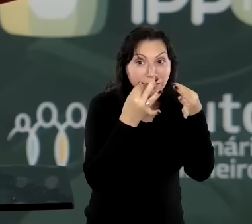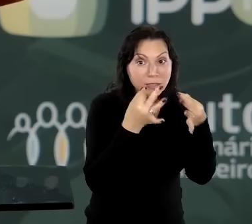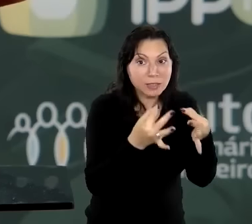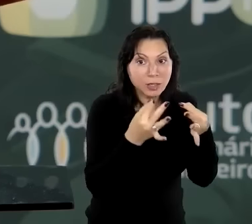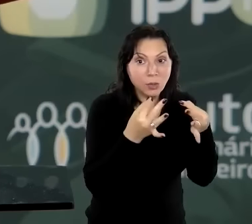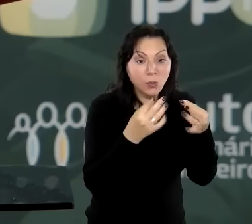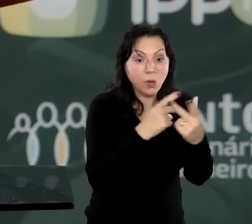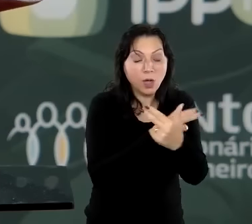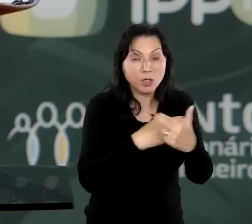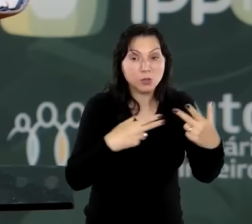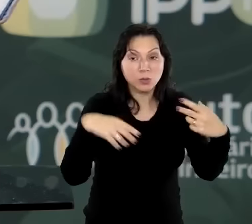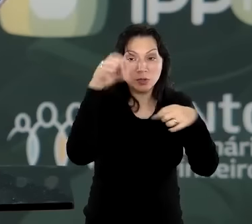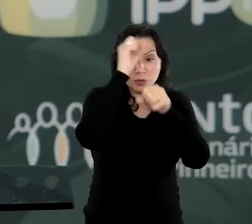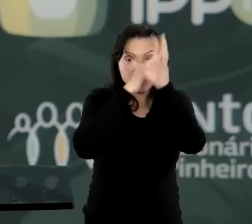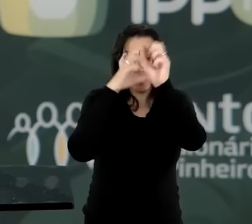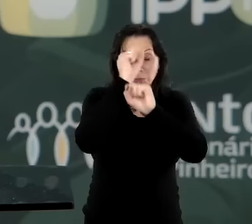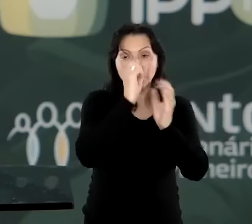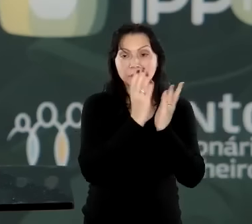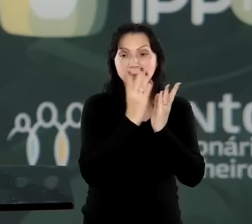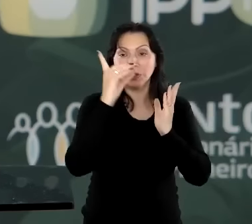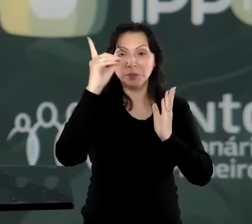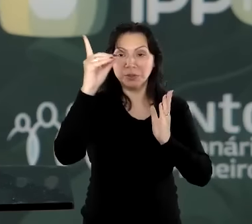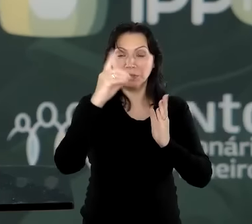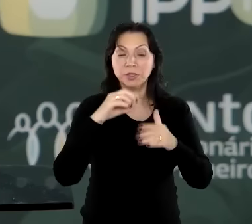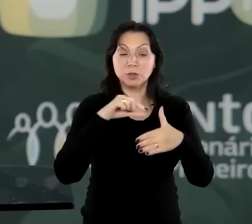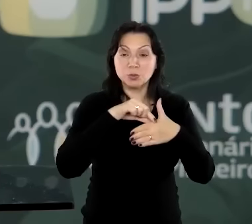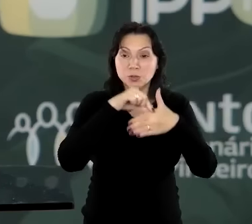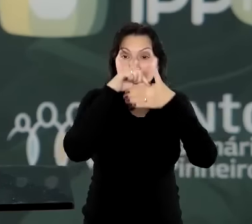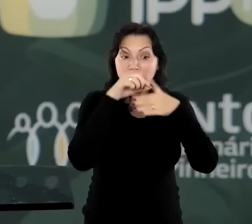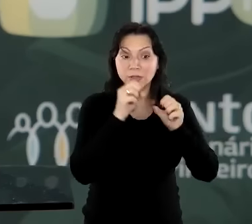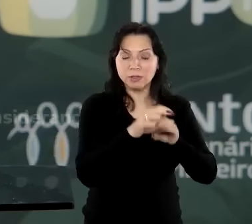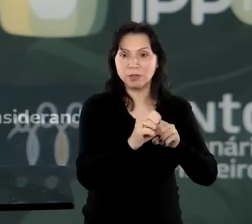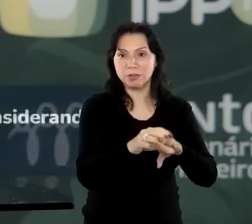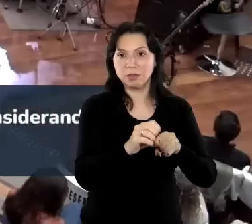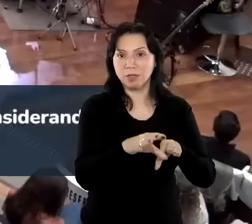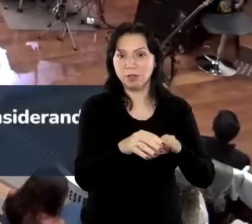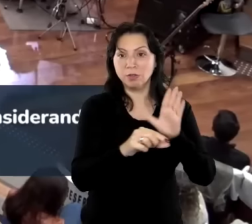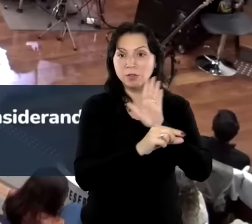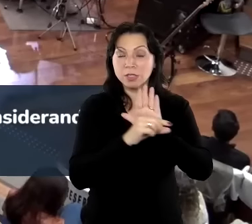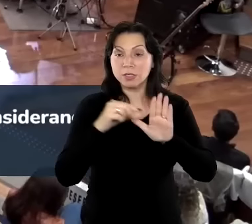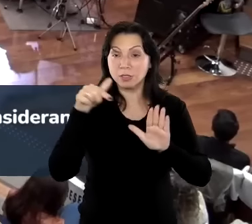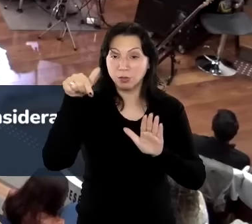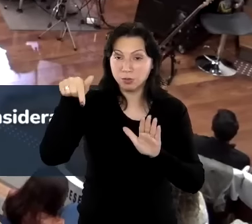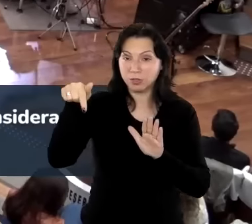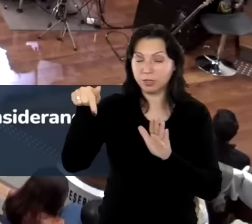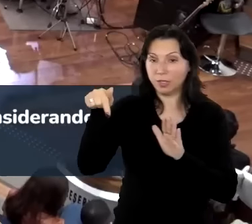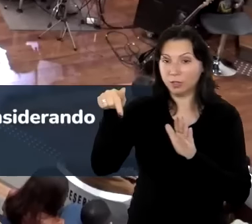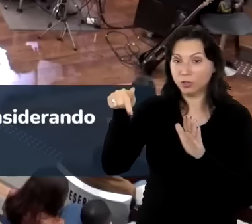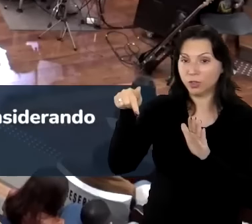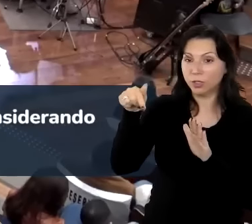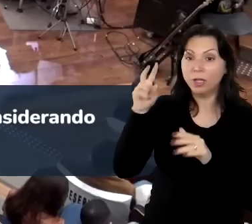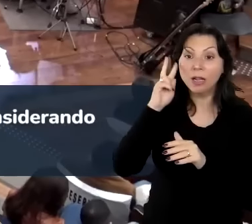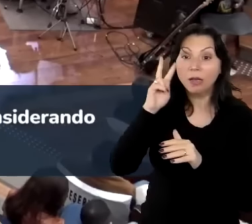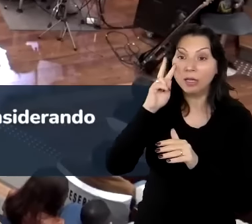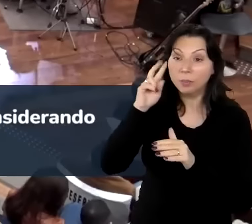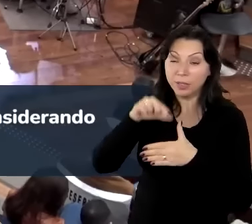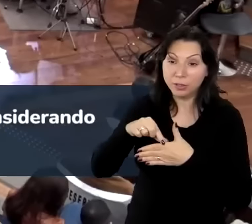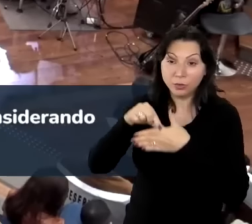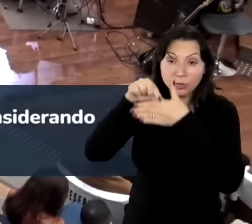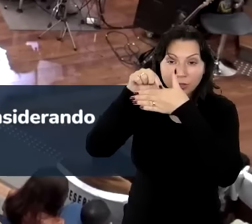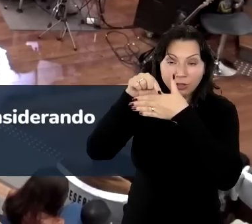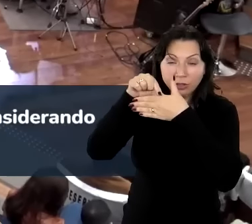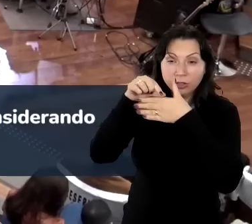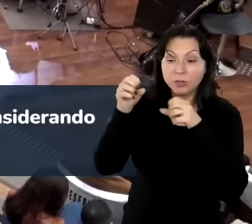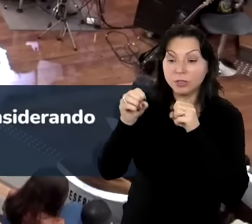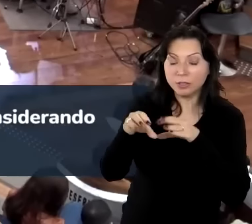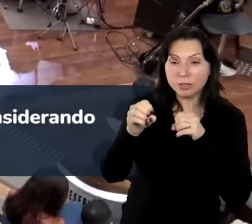favor, o versículo 7. Você pode ler o 7 comigo? Vamos juntos? Lembrai-vos dos vossos guias, os quais